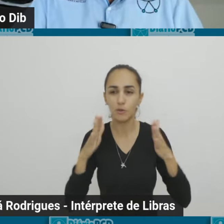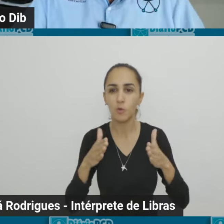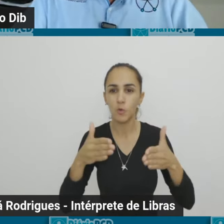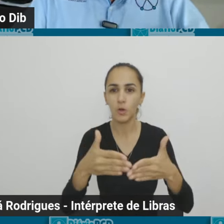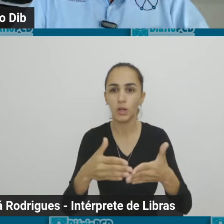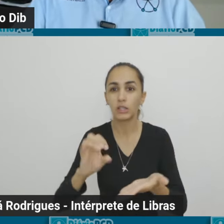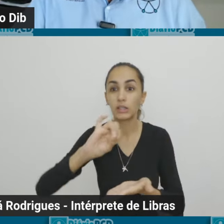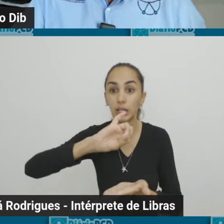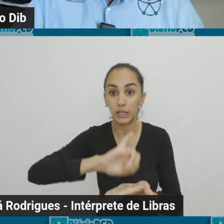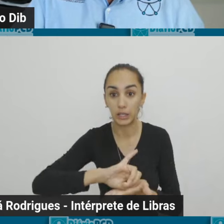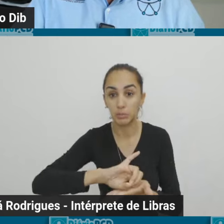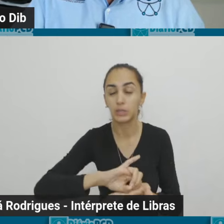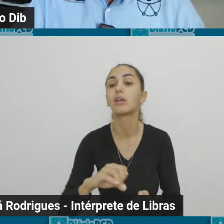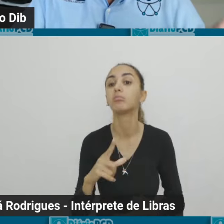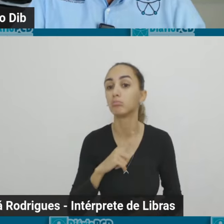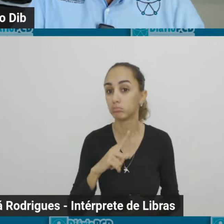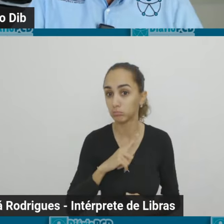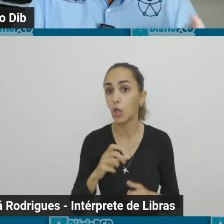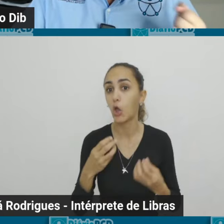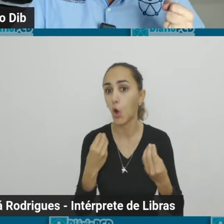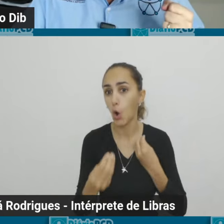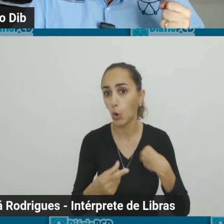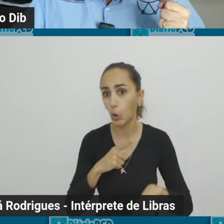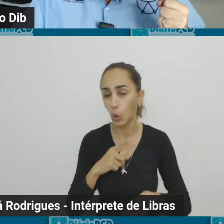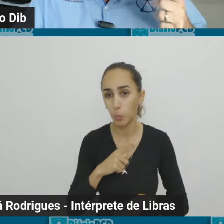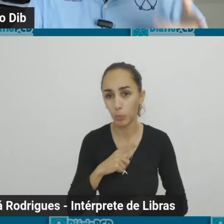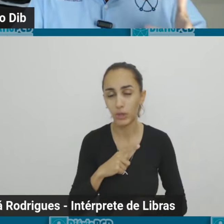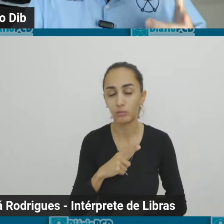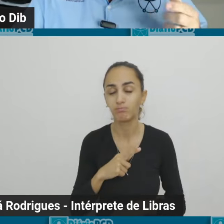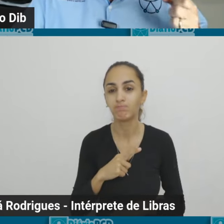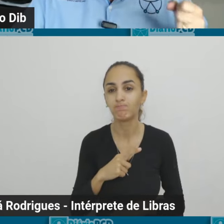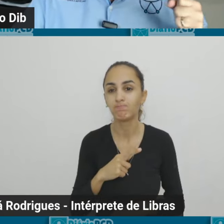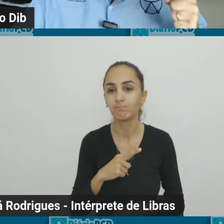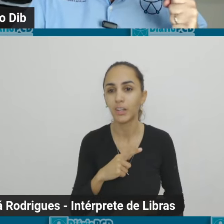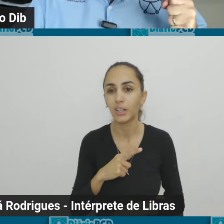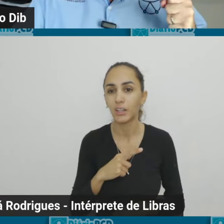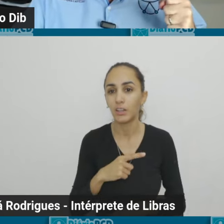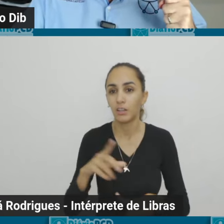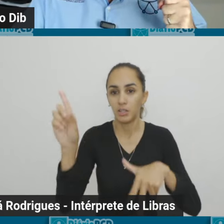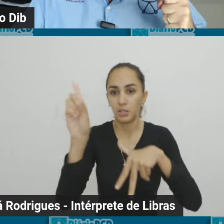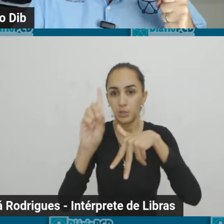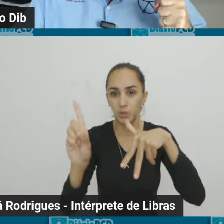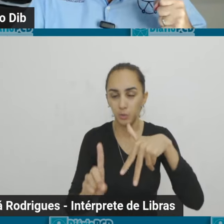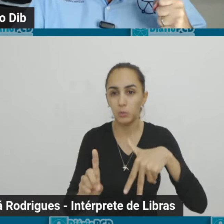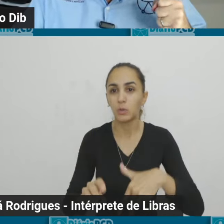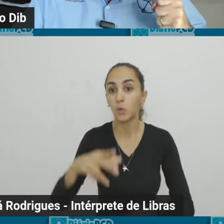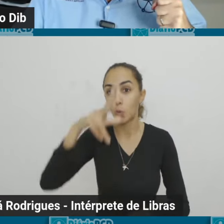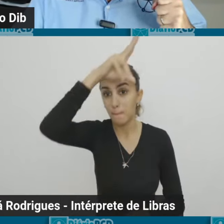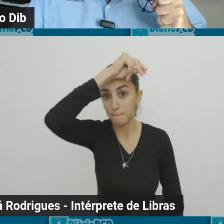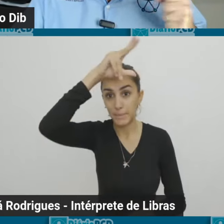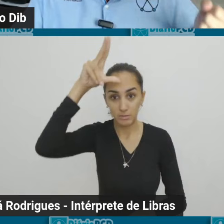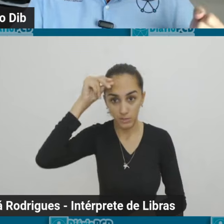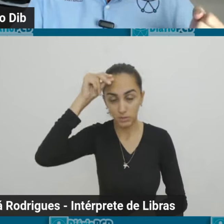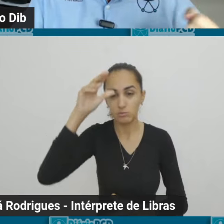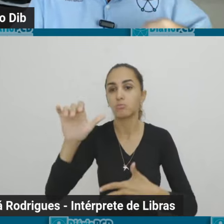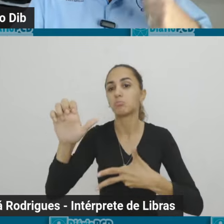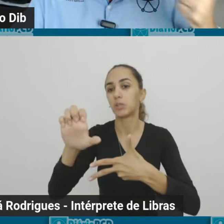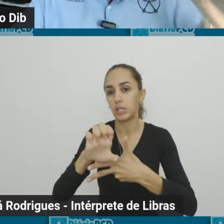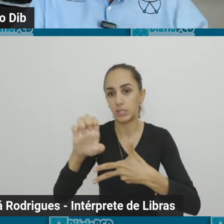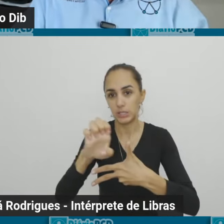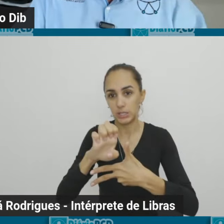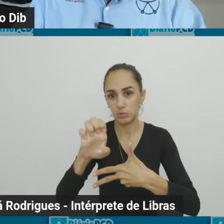a chance de ter pessoas com deficiência no Poder Executivo. E um dos debates, doutor Joelson, que teve em Manaus, um dos